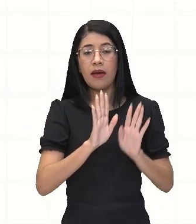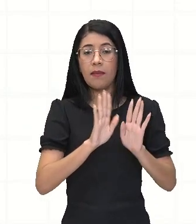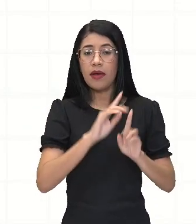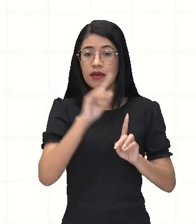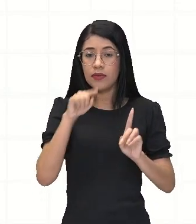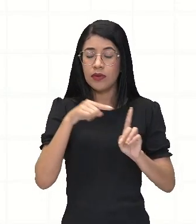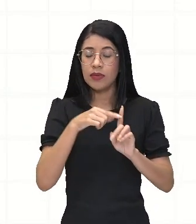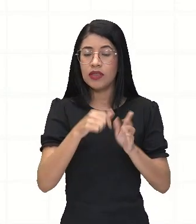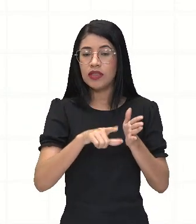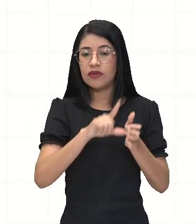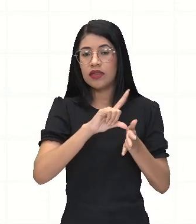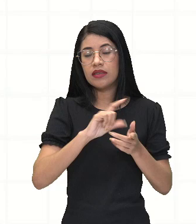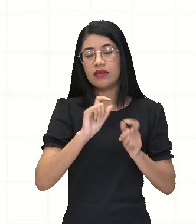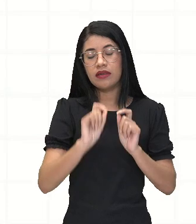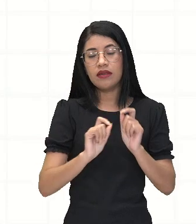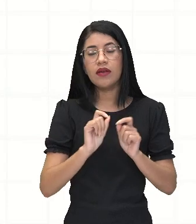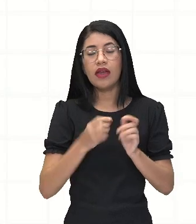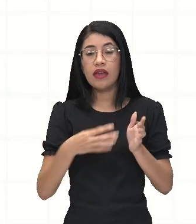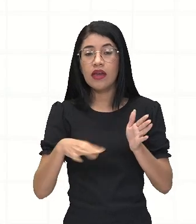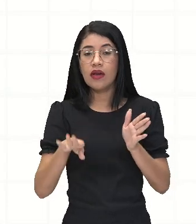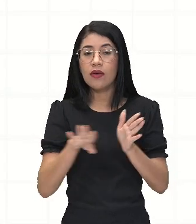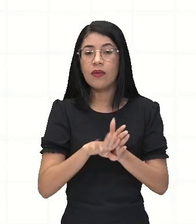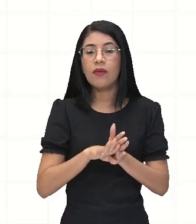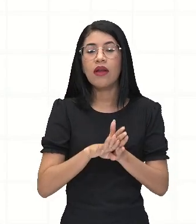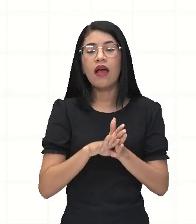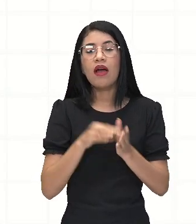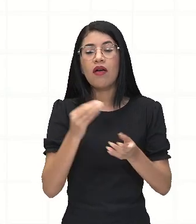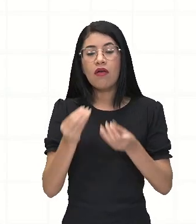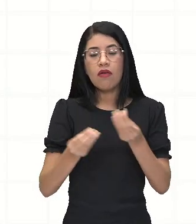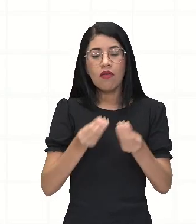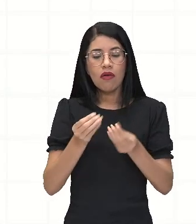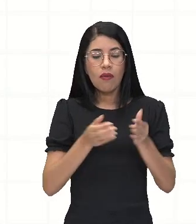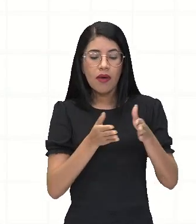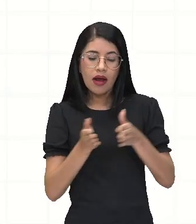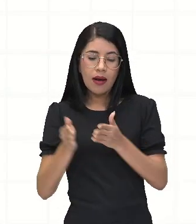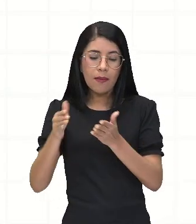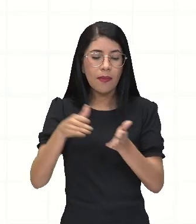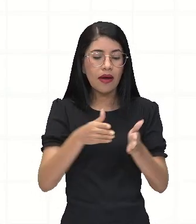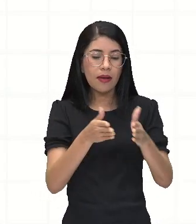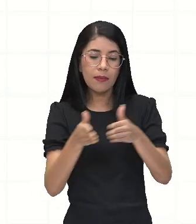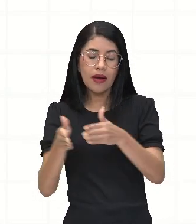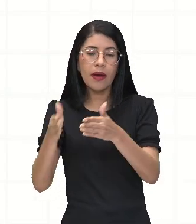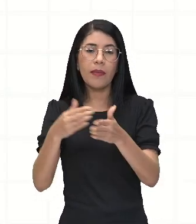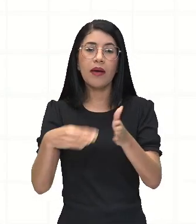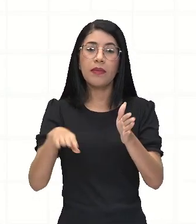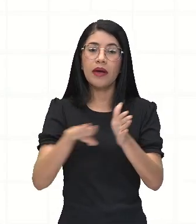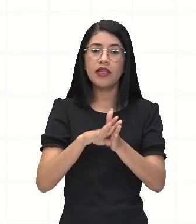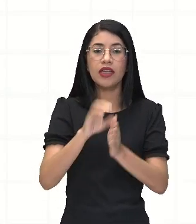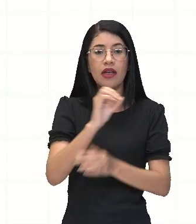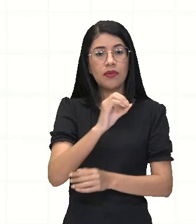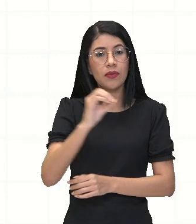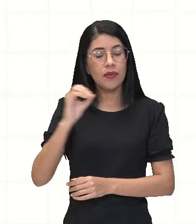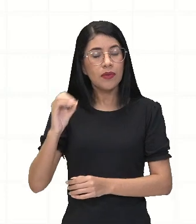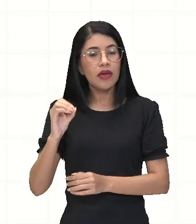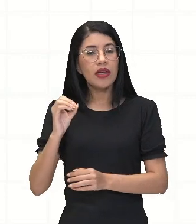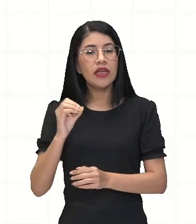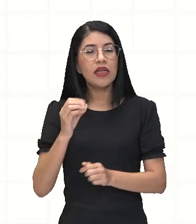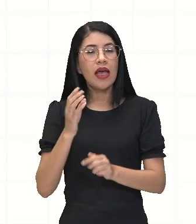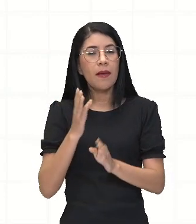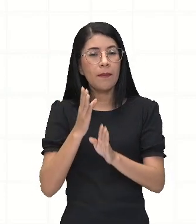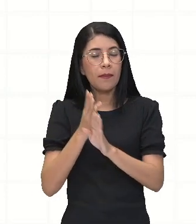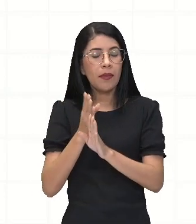dessas expedições era encontrar uma rota alternativa para chegar até o Oriente em busca